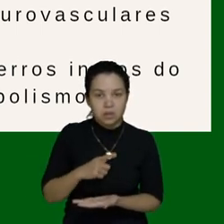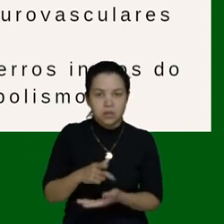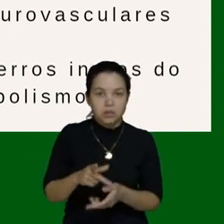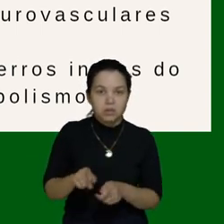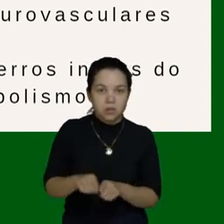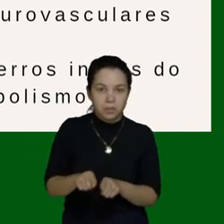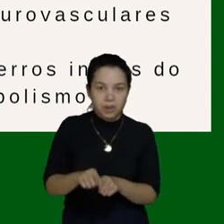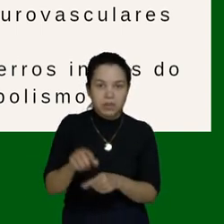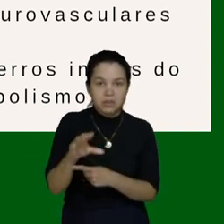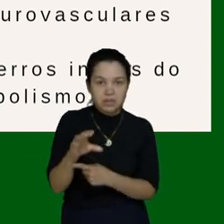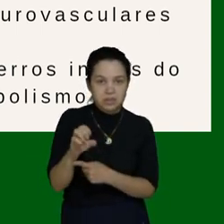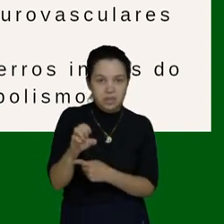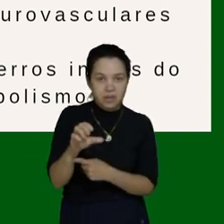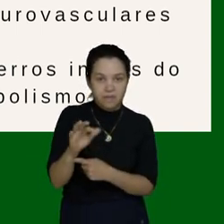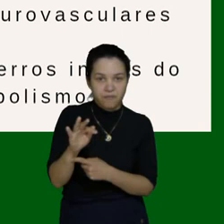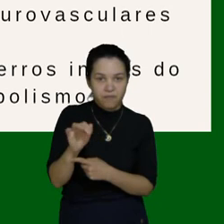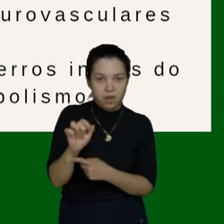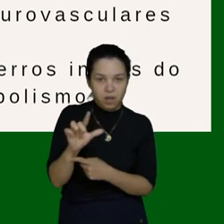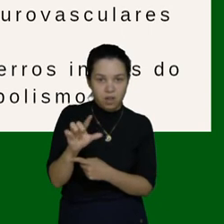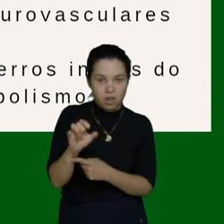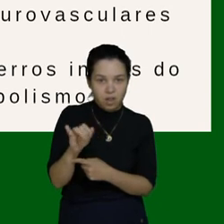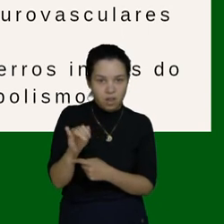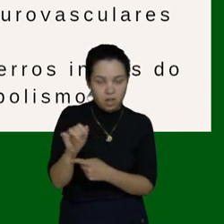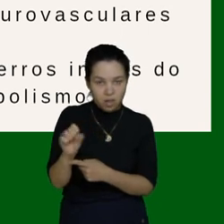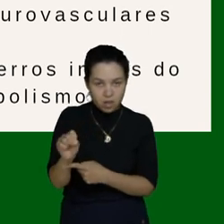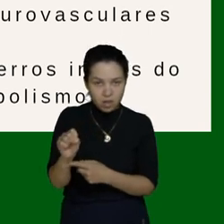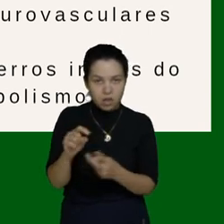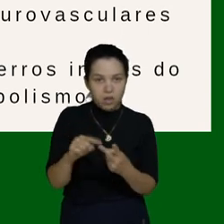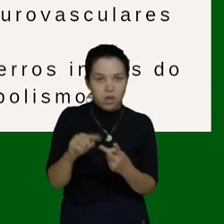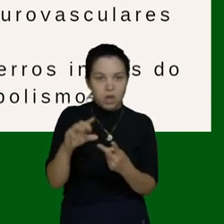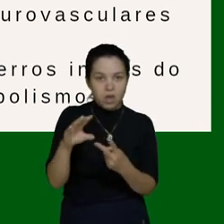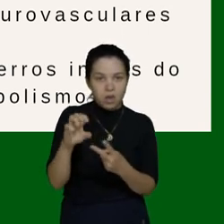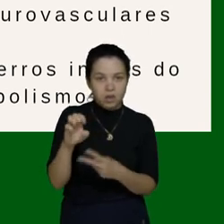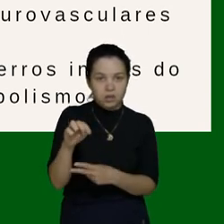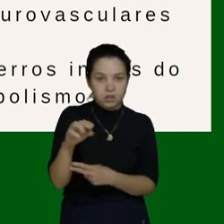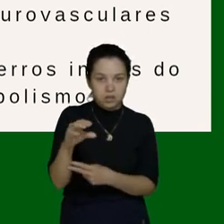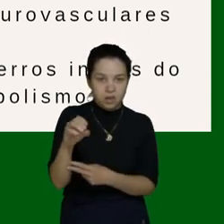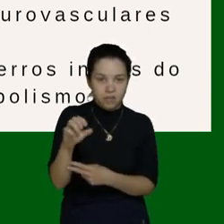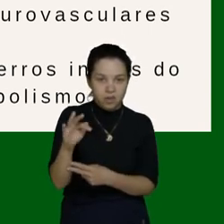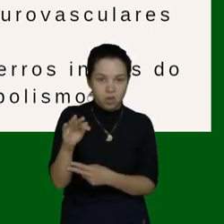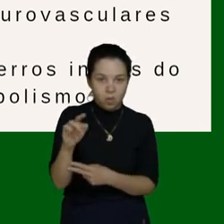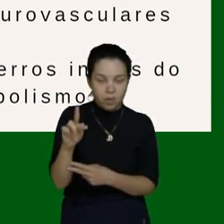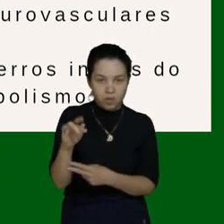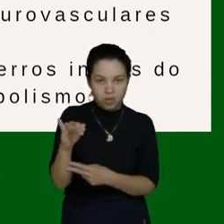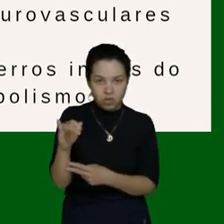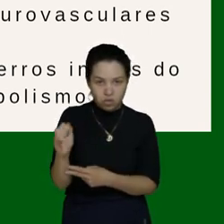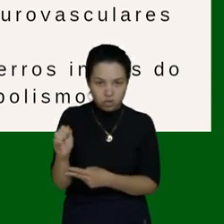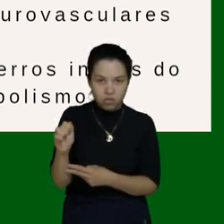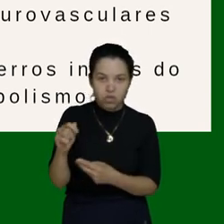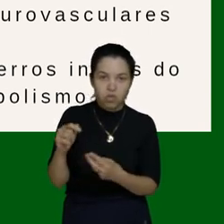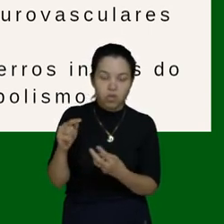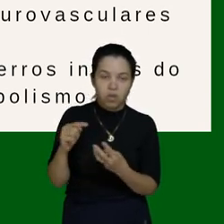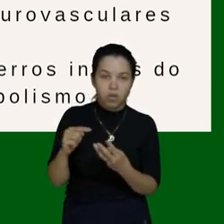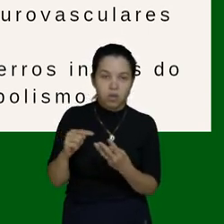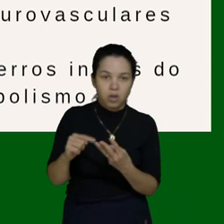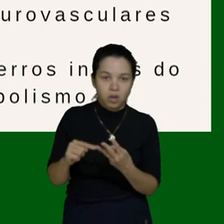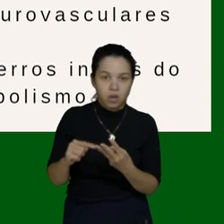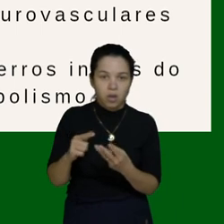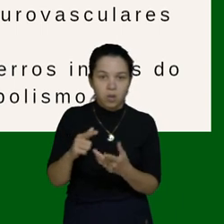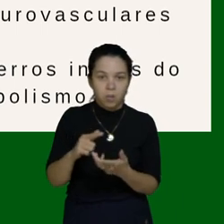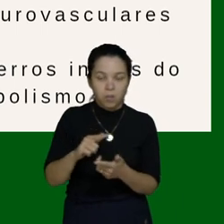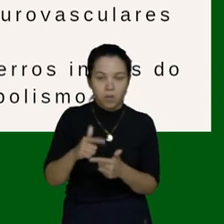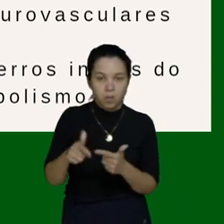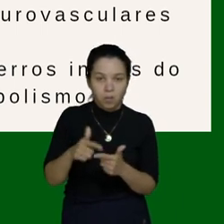investigações encefalopatias progressivas Ou aquelas crônicas os distúrbios do